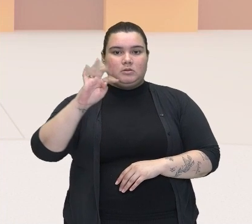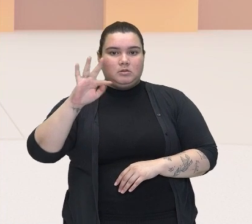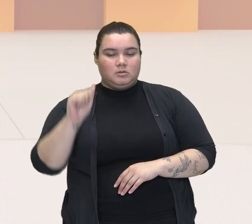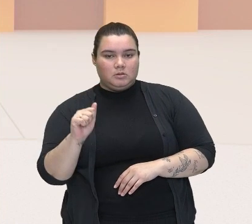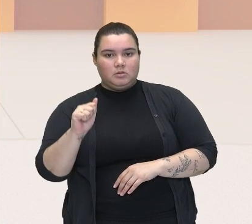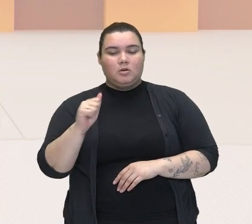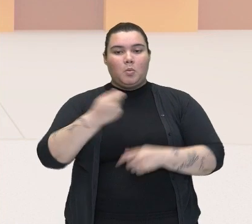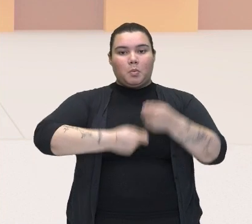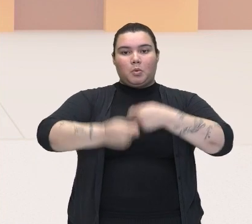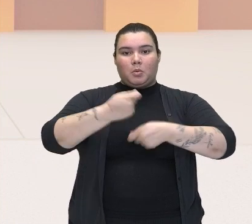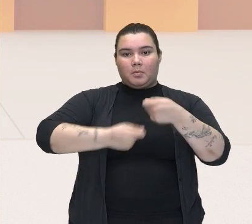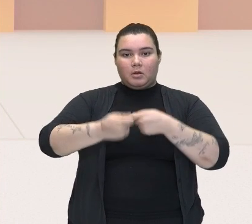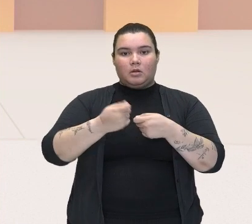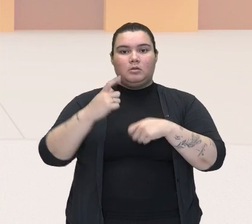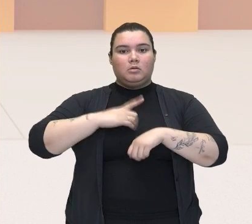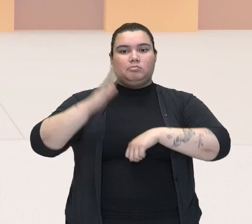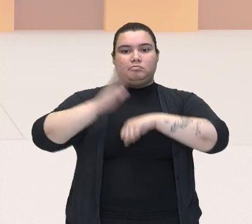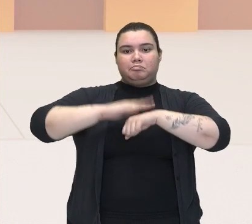mercado,